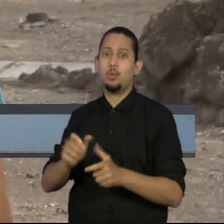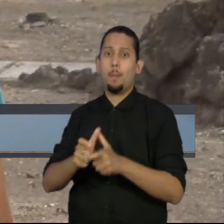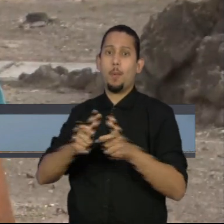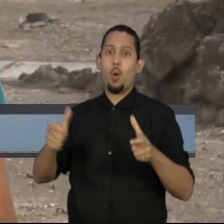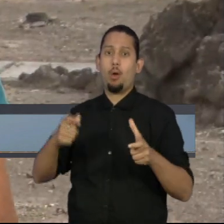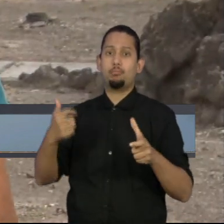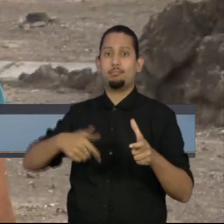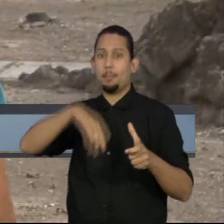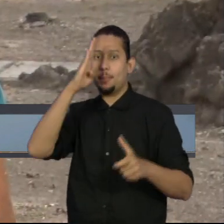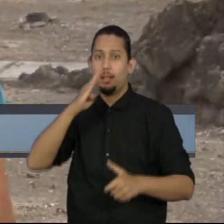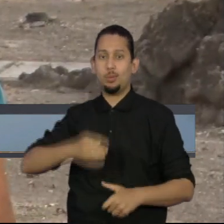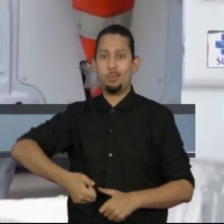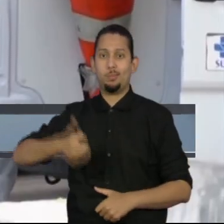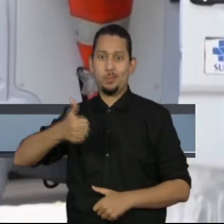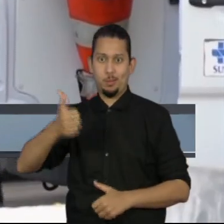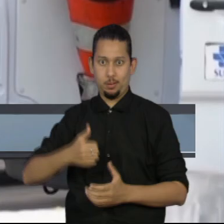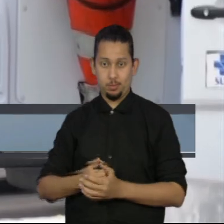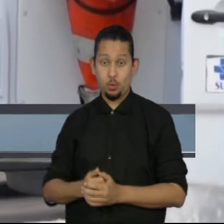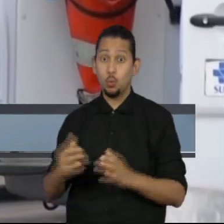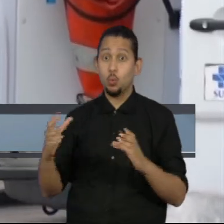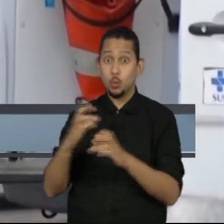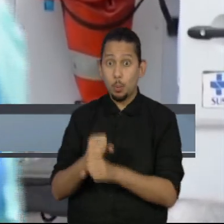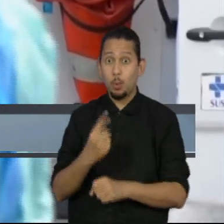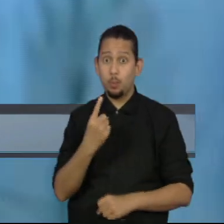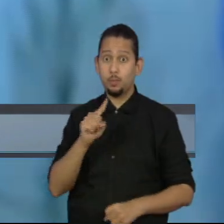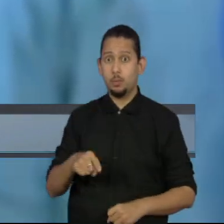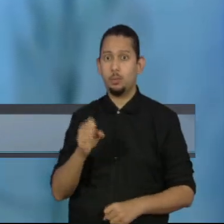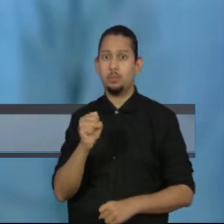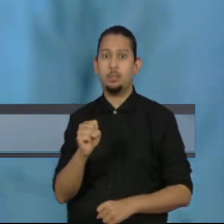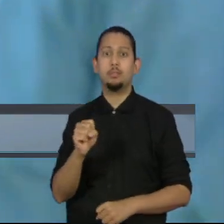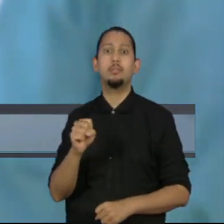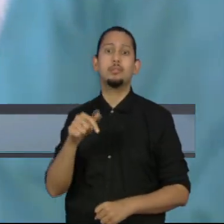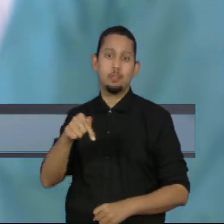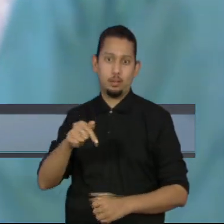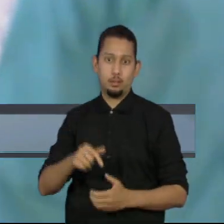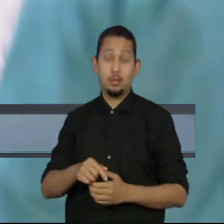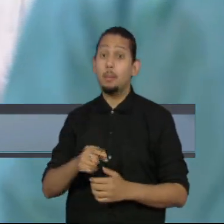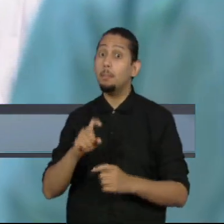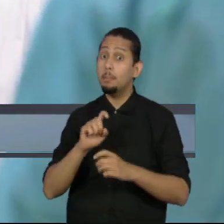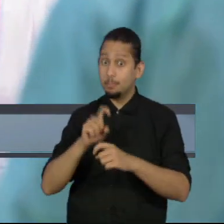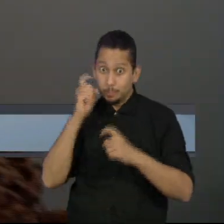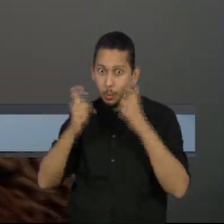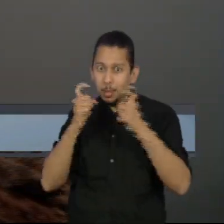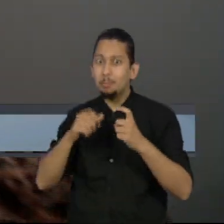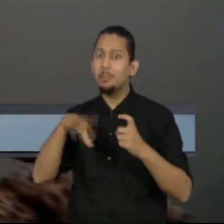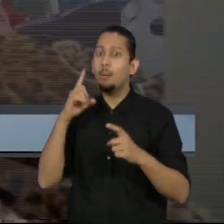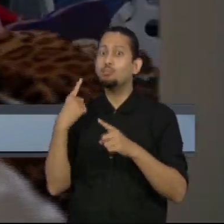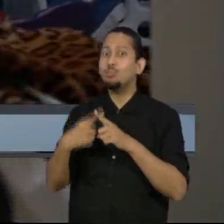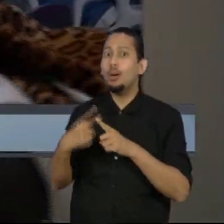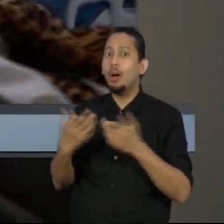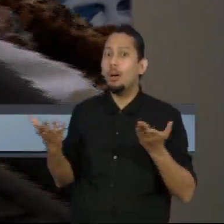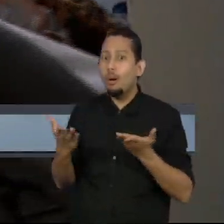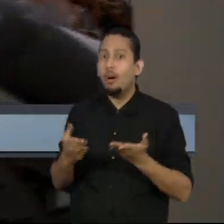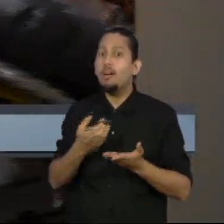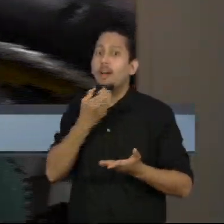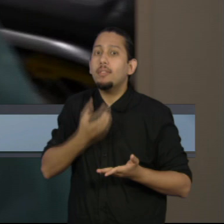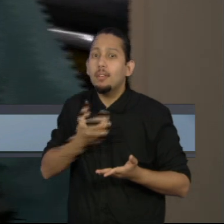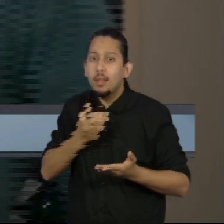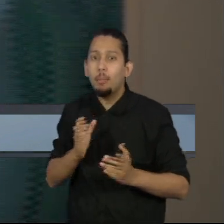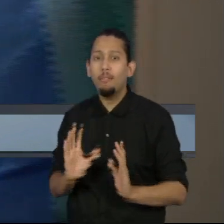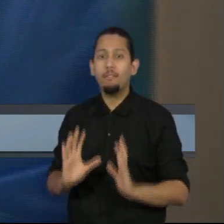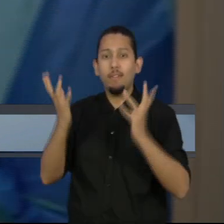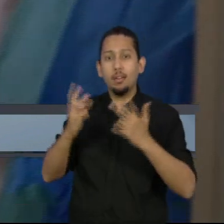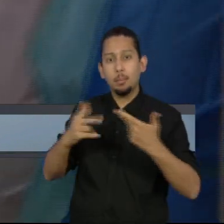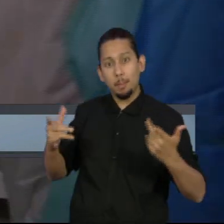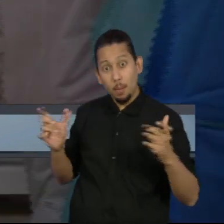no Brasil, ao todo 1,87, o que preocupa ainda mais, pois com a chegada das festas de fim de ano, essa